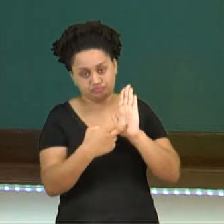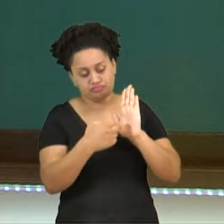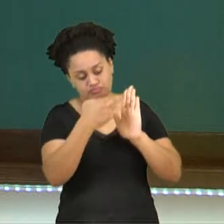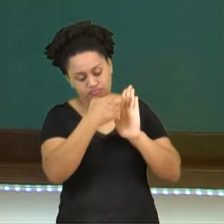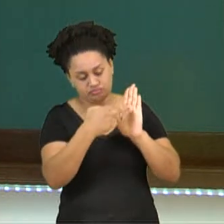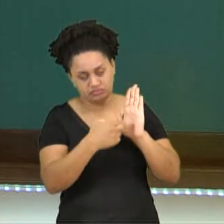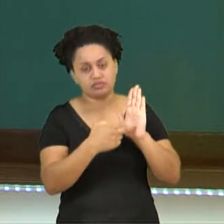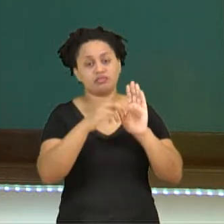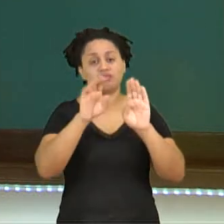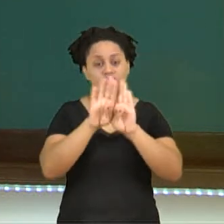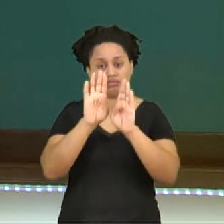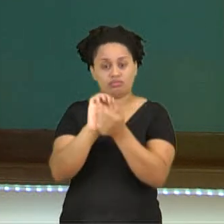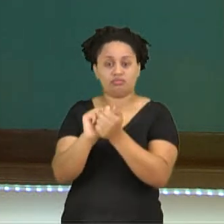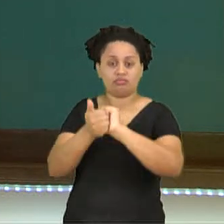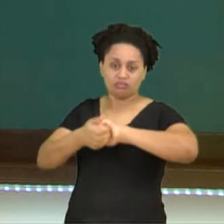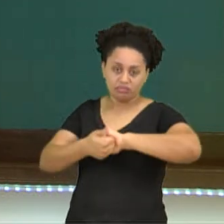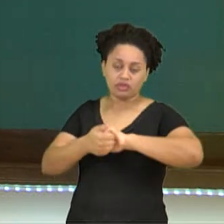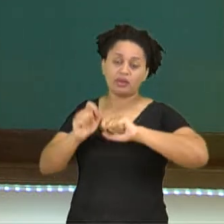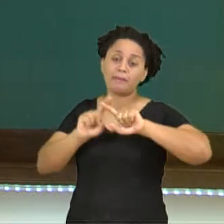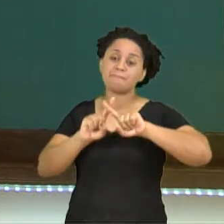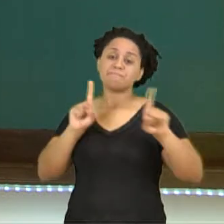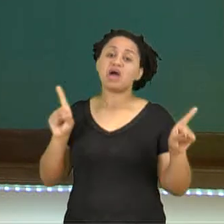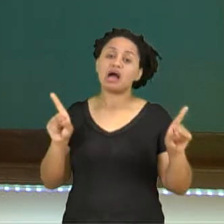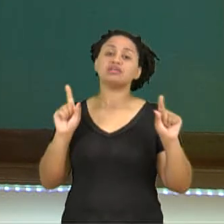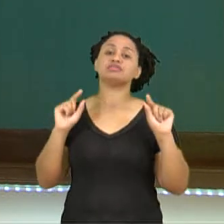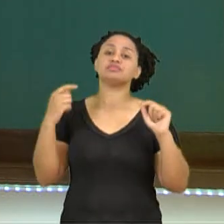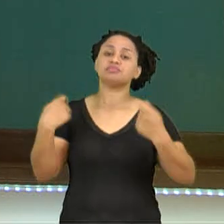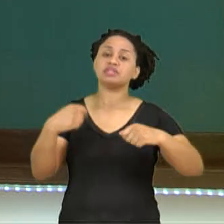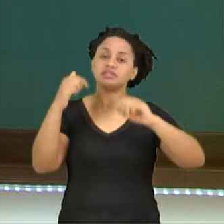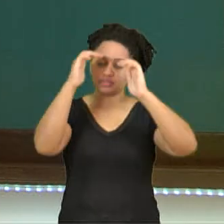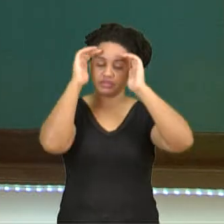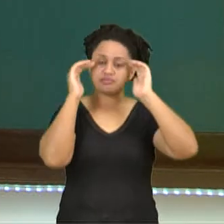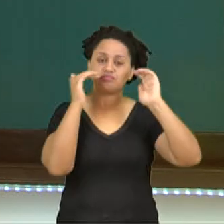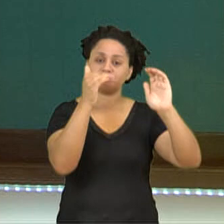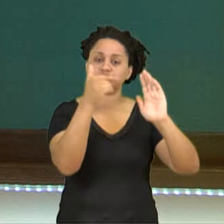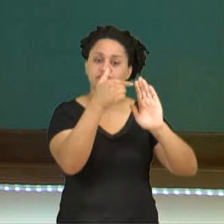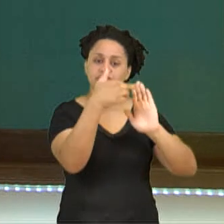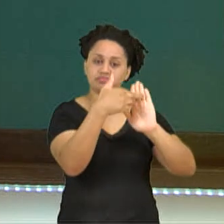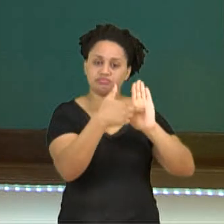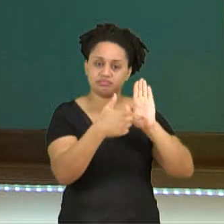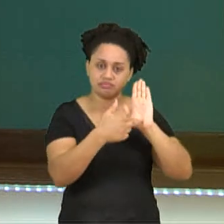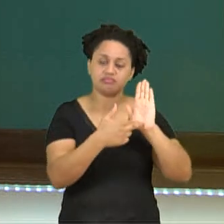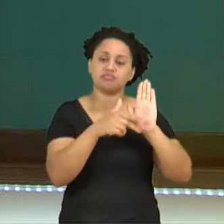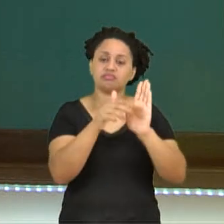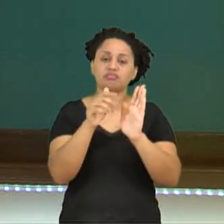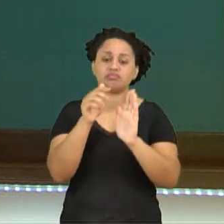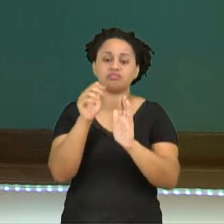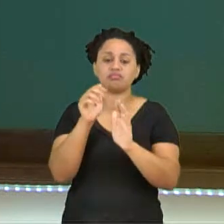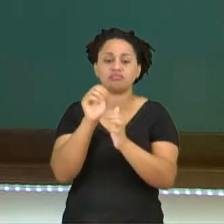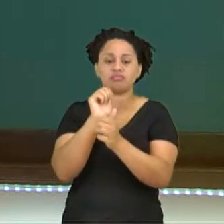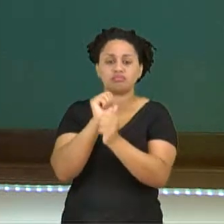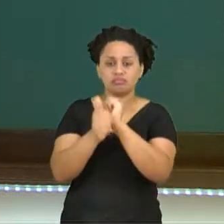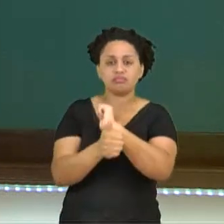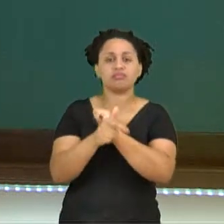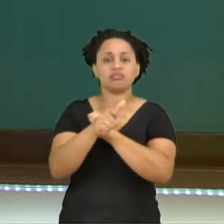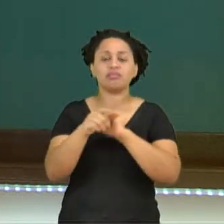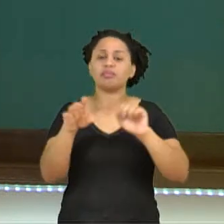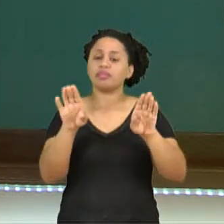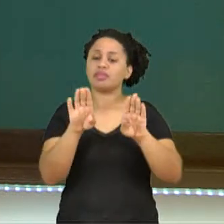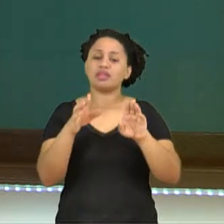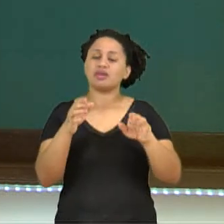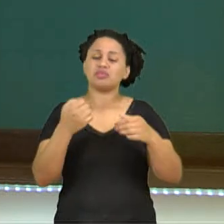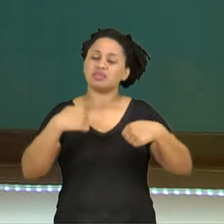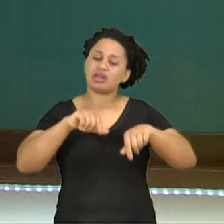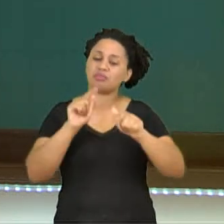são adaptadas, mas tem que ser de acordo, tá? Para que o atleta também não tenha lesões, não